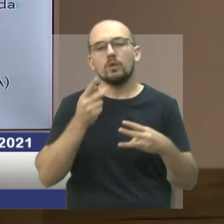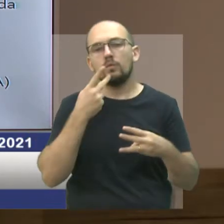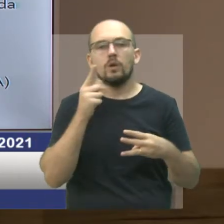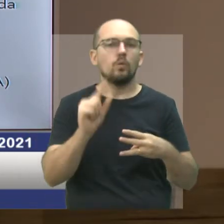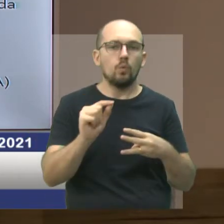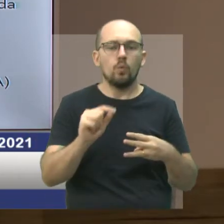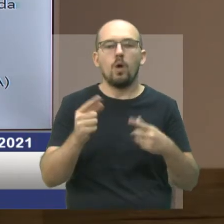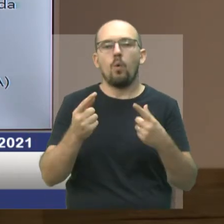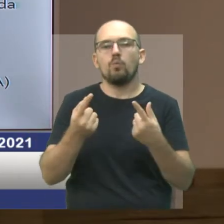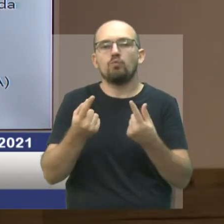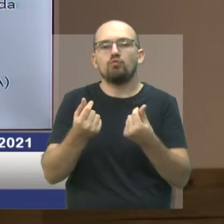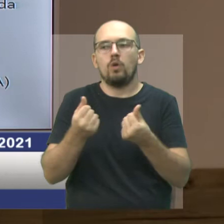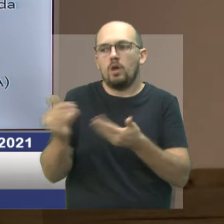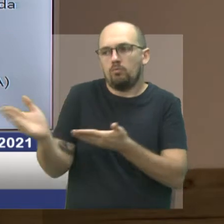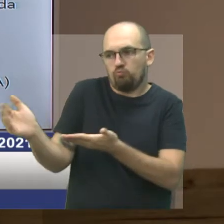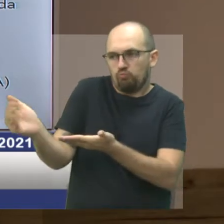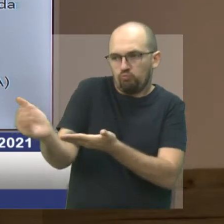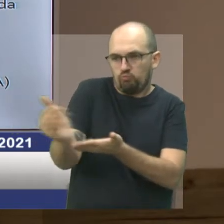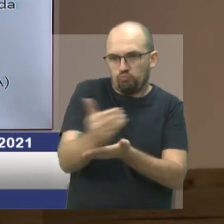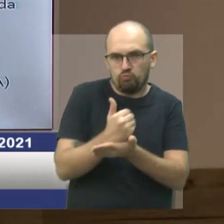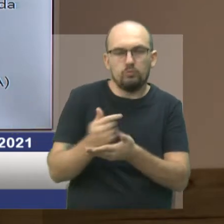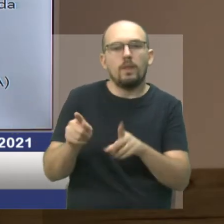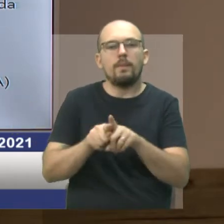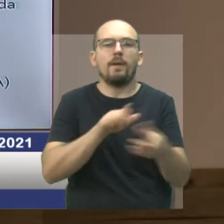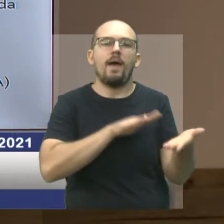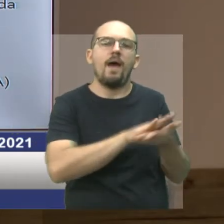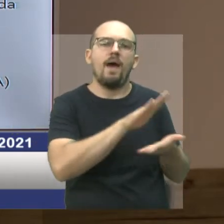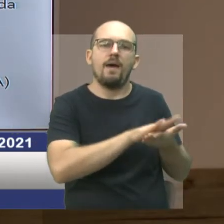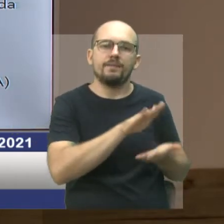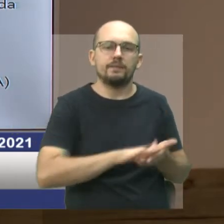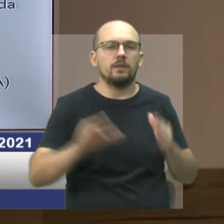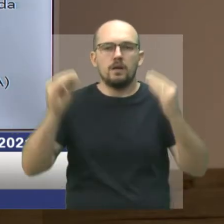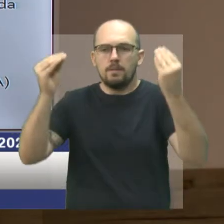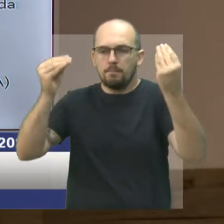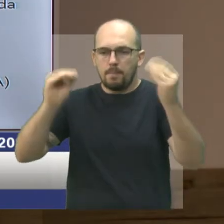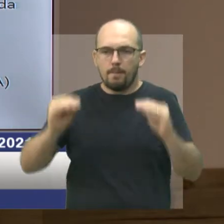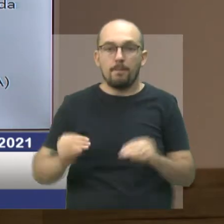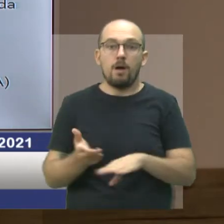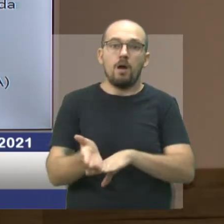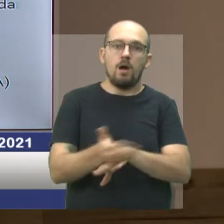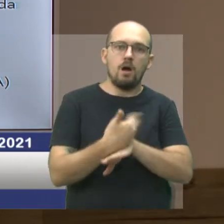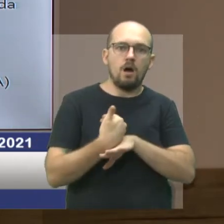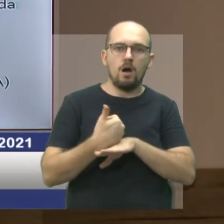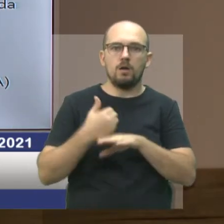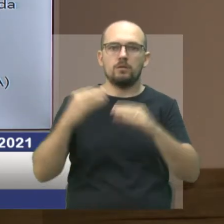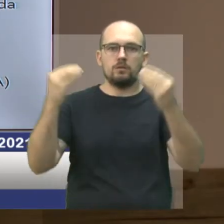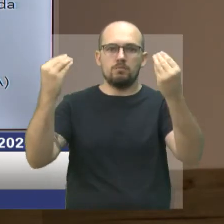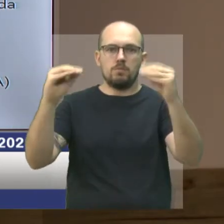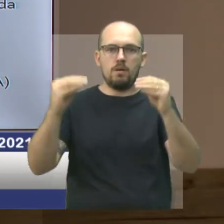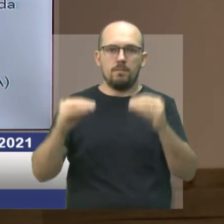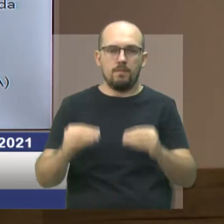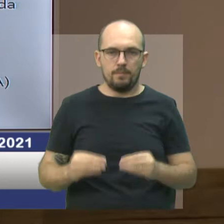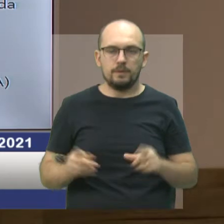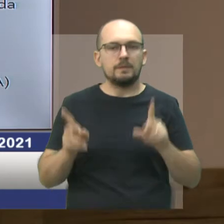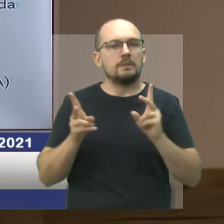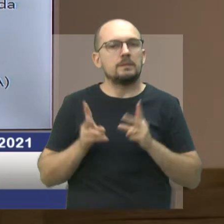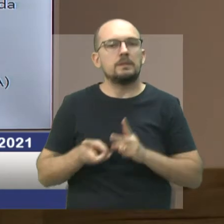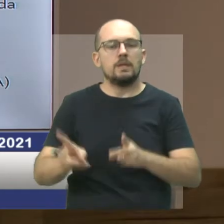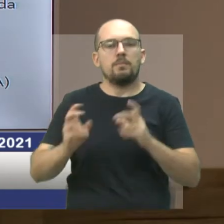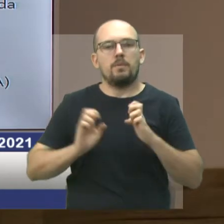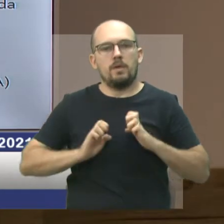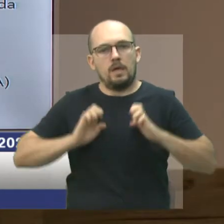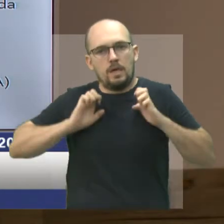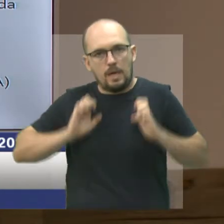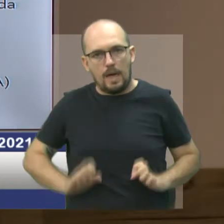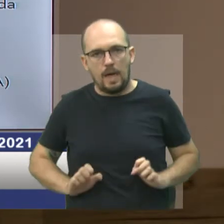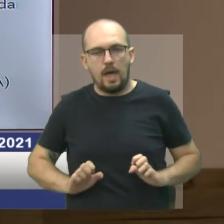das despesas em cada uma das atividades governamentais, sempre comprometidas com a ética e eficiência na